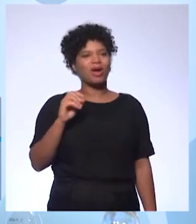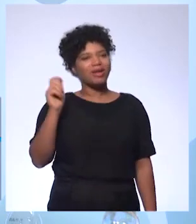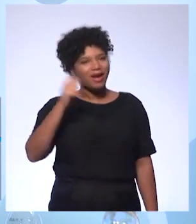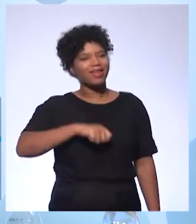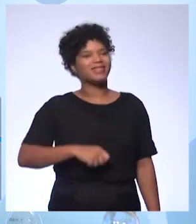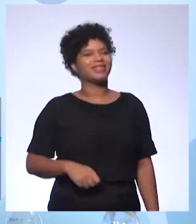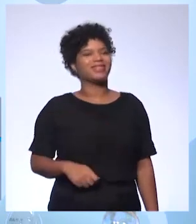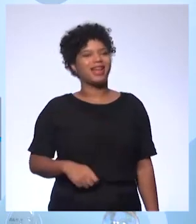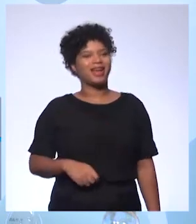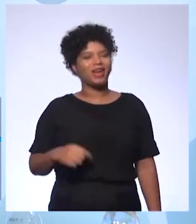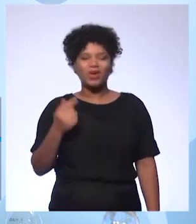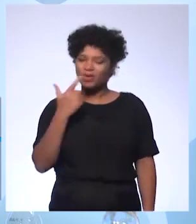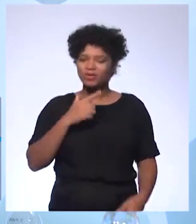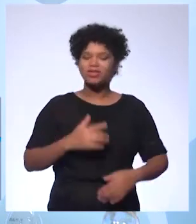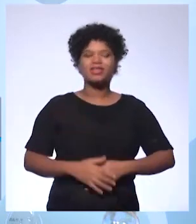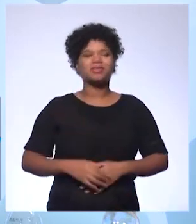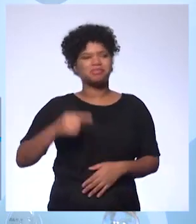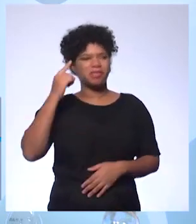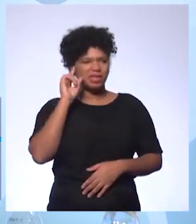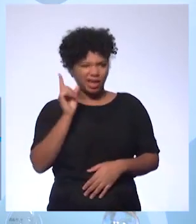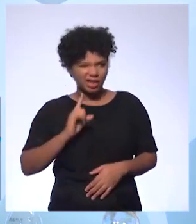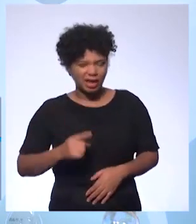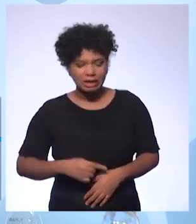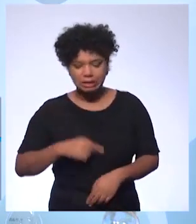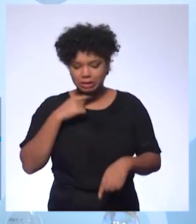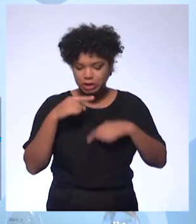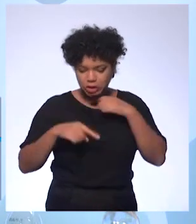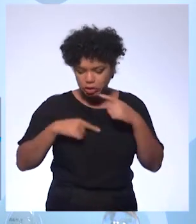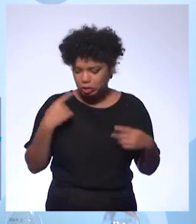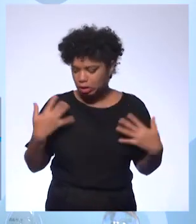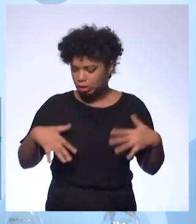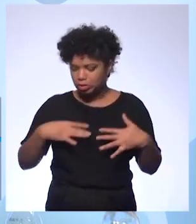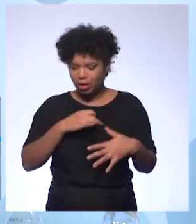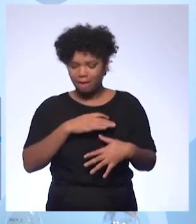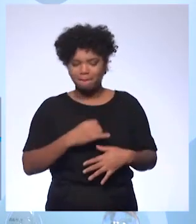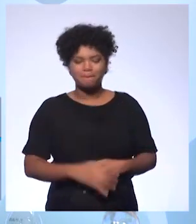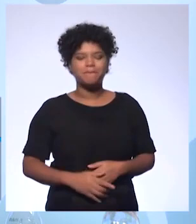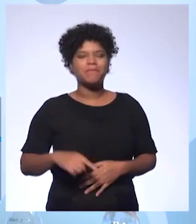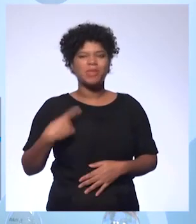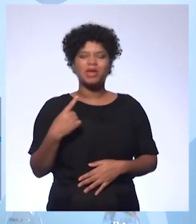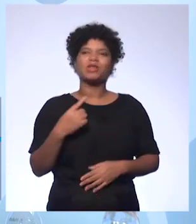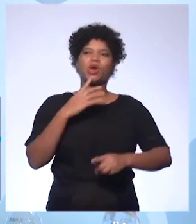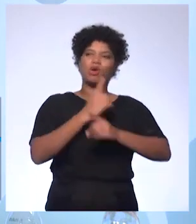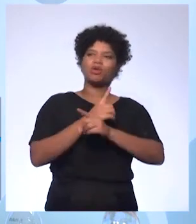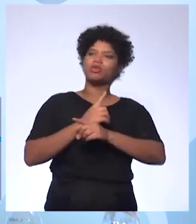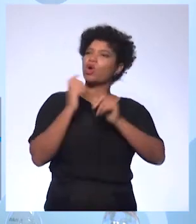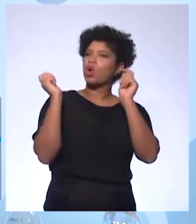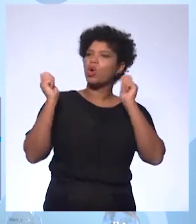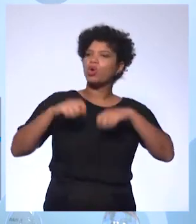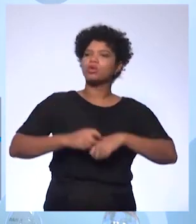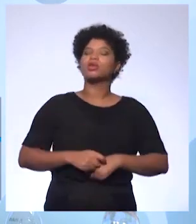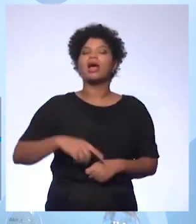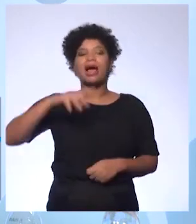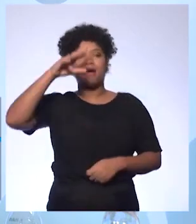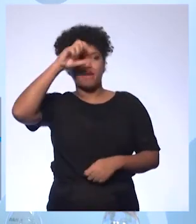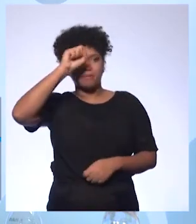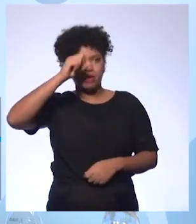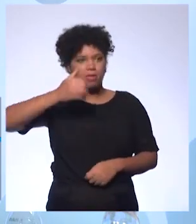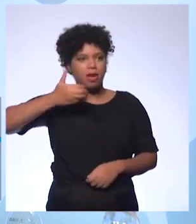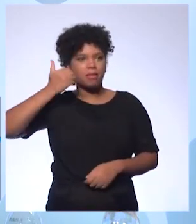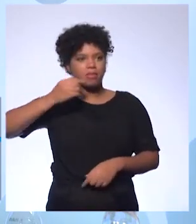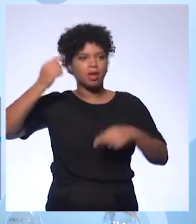gente pode muito mais daquilo que a gente acha que é capaz. Né? A gente sempre está pronto para aprender, para